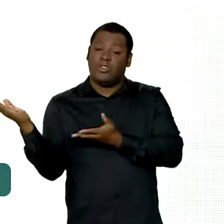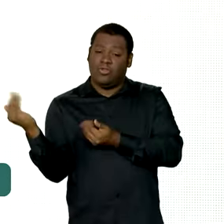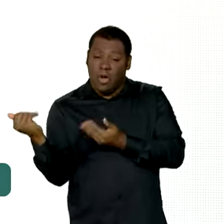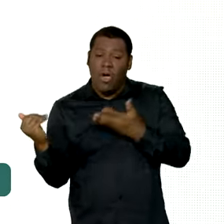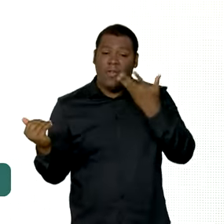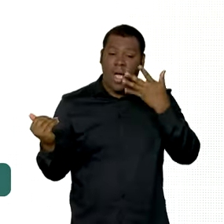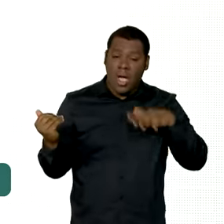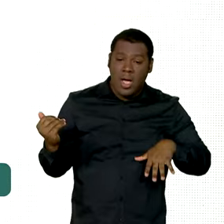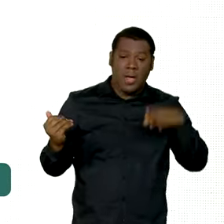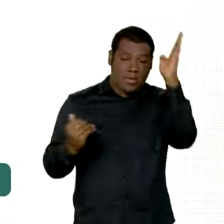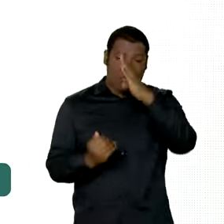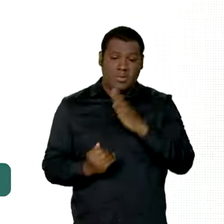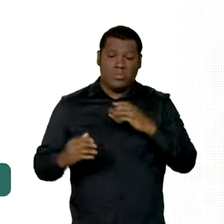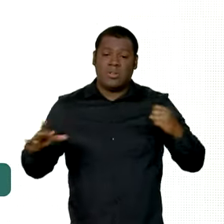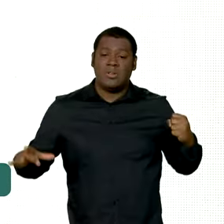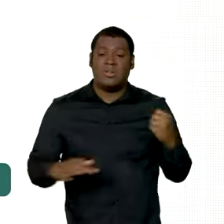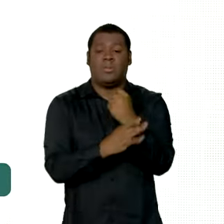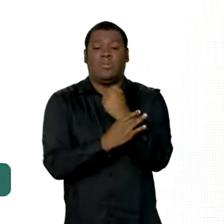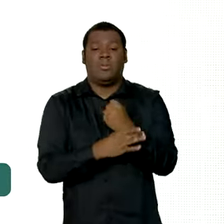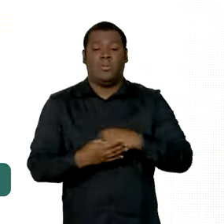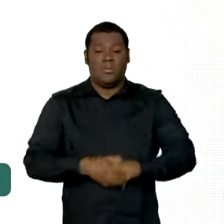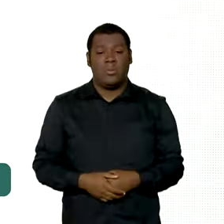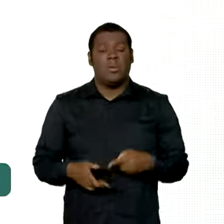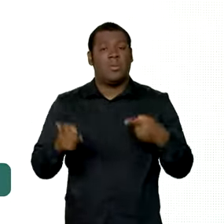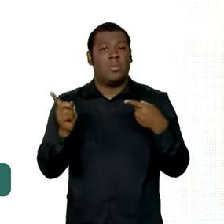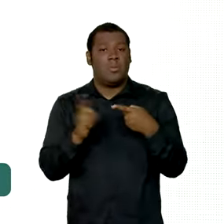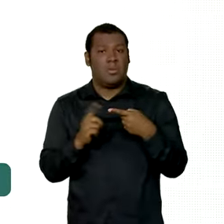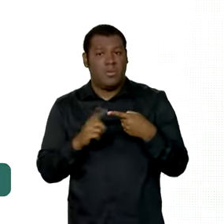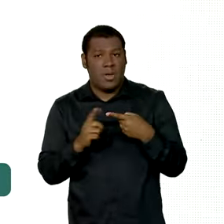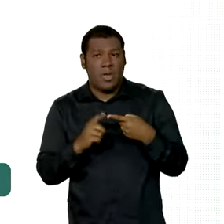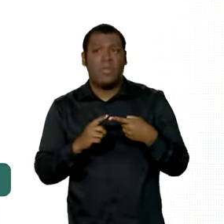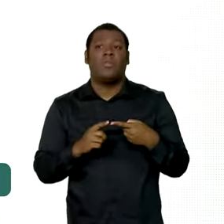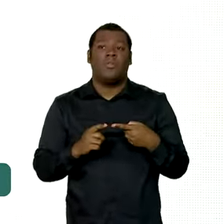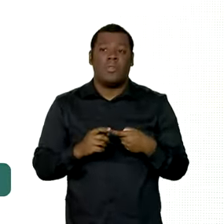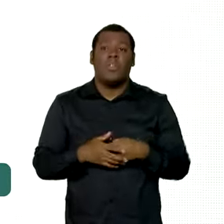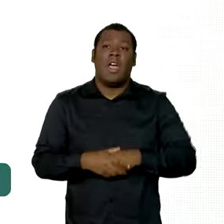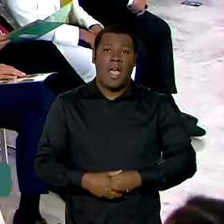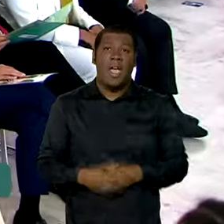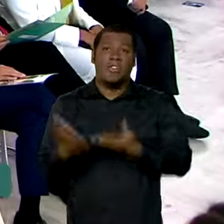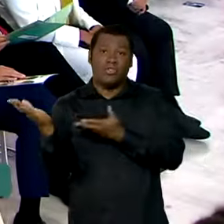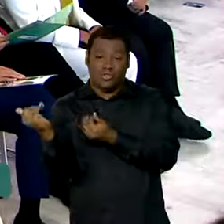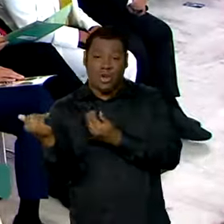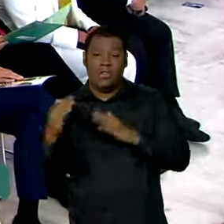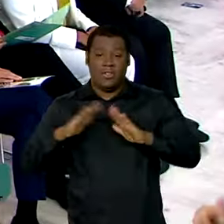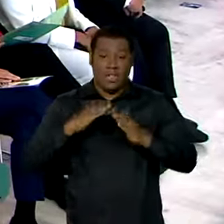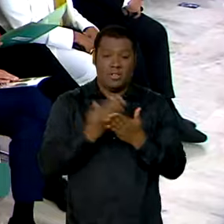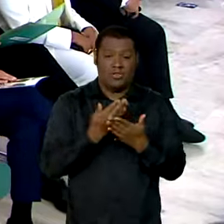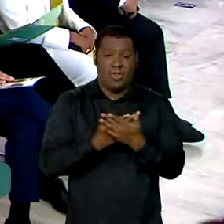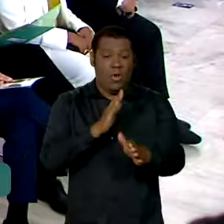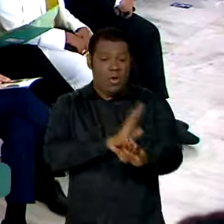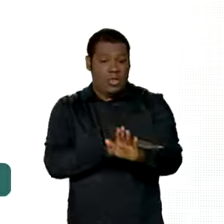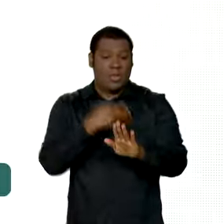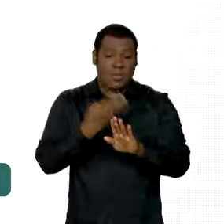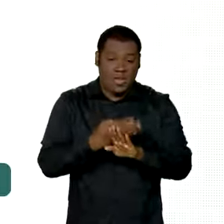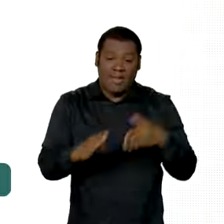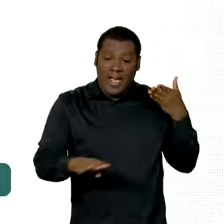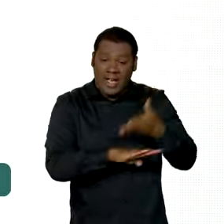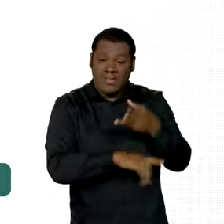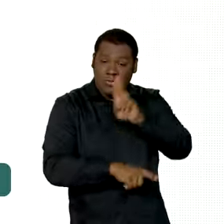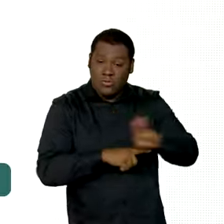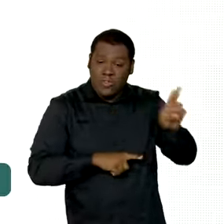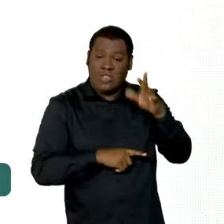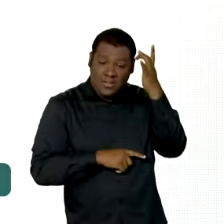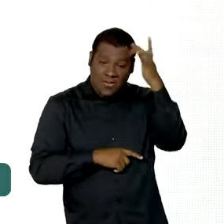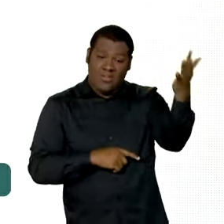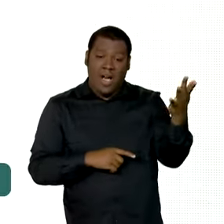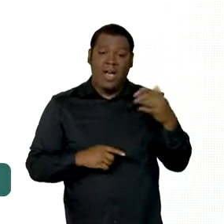crianças brasileiras. Primeiro, ela tem maior chance de ingressos nas universidades pela qualidade da escola. Maior